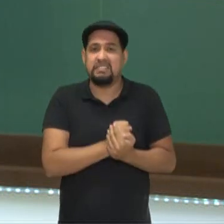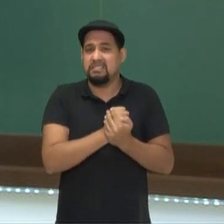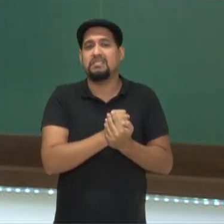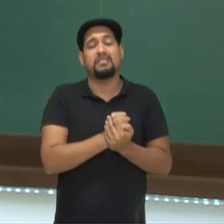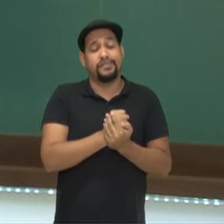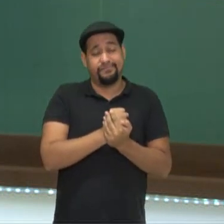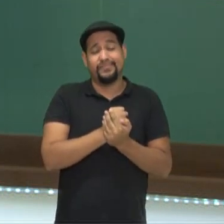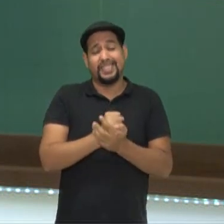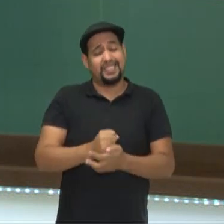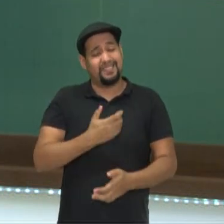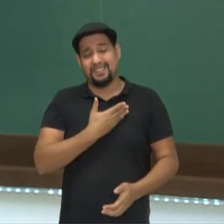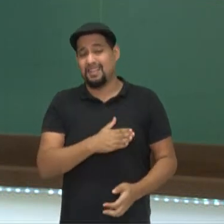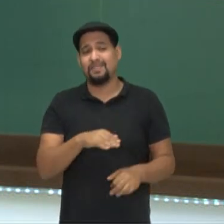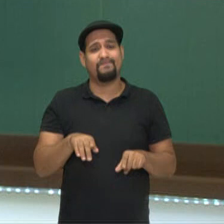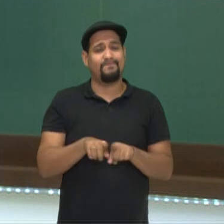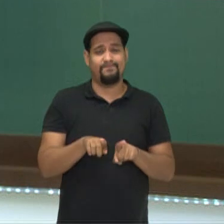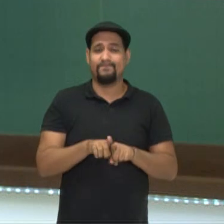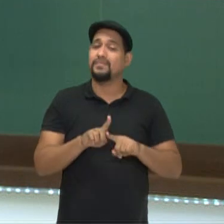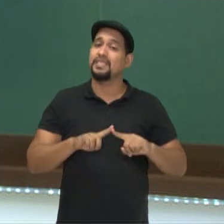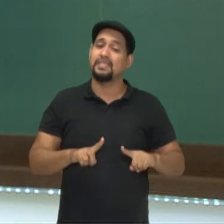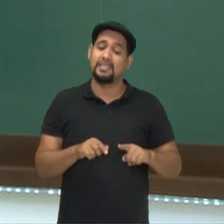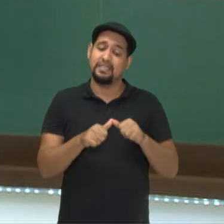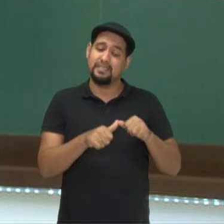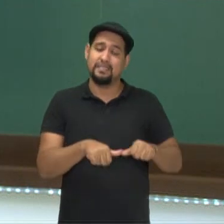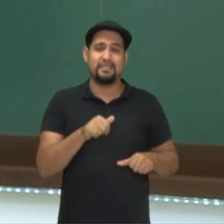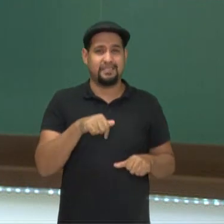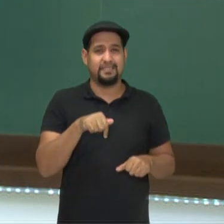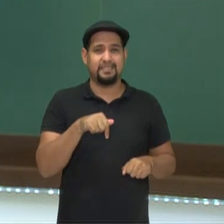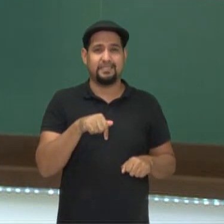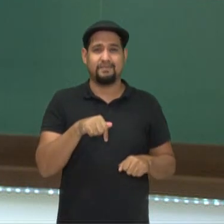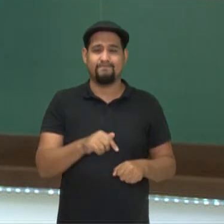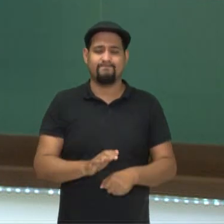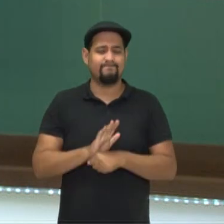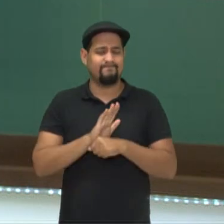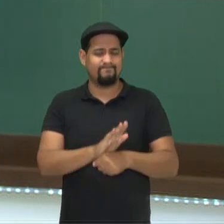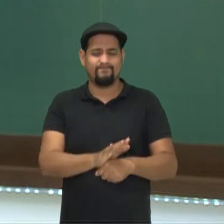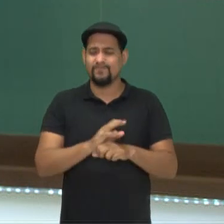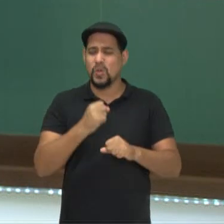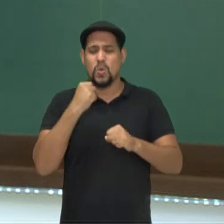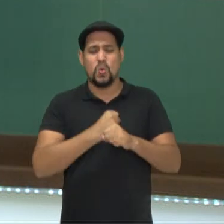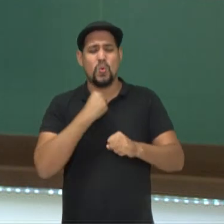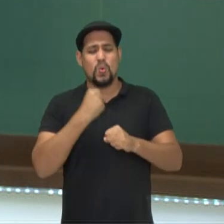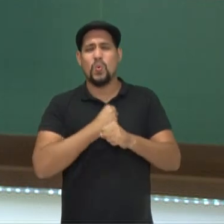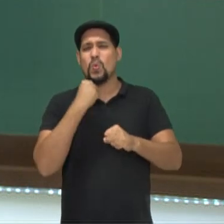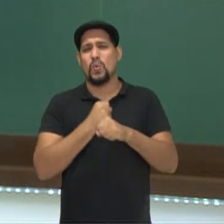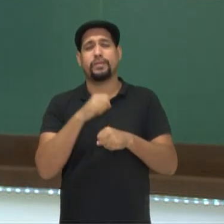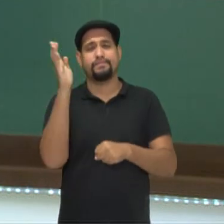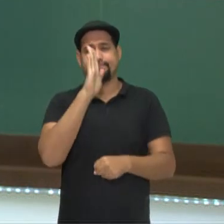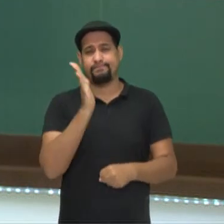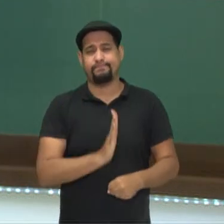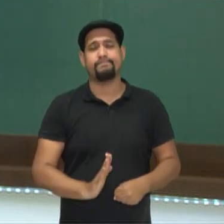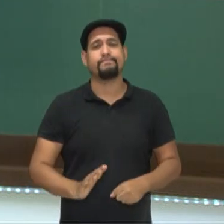completamente desconfortável, mas estiveram aqui ajudando em toda a construção do nosso país.